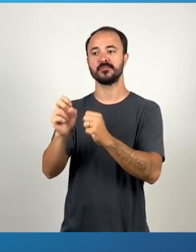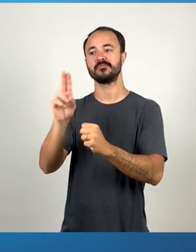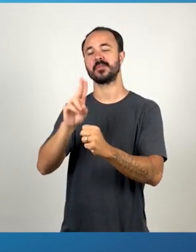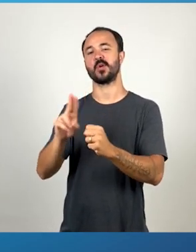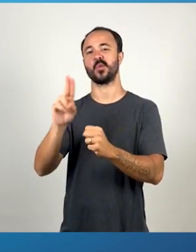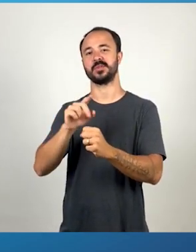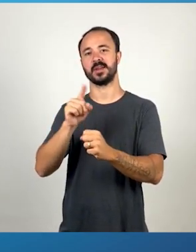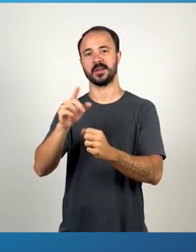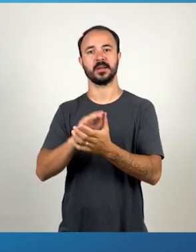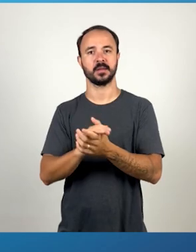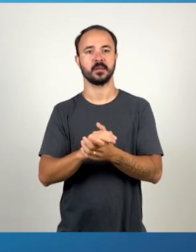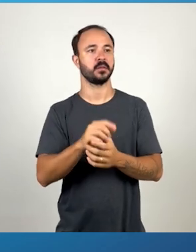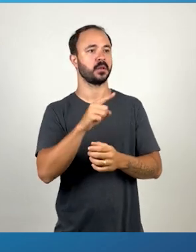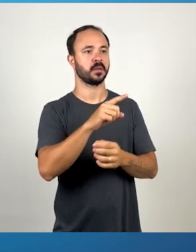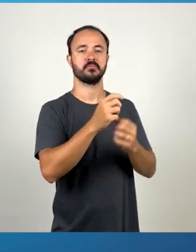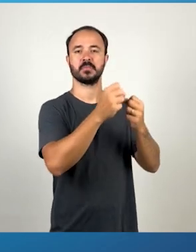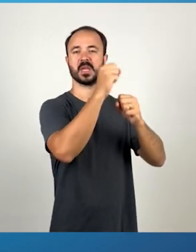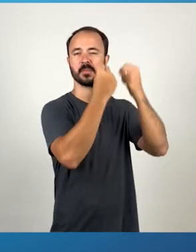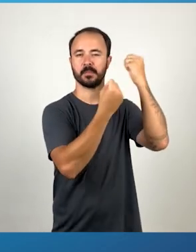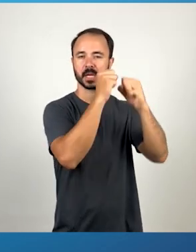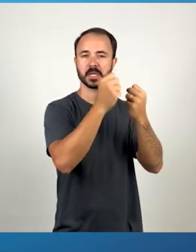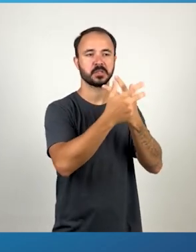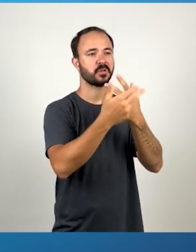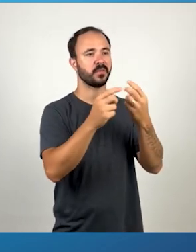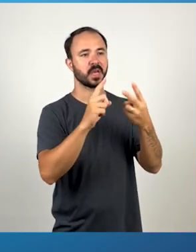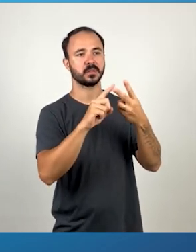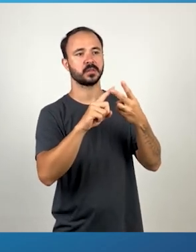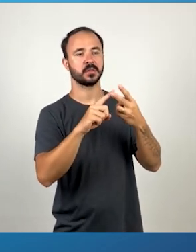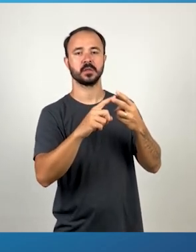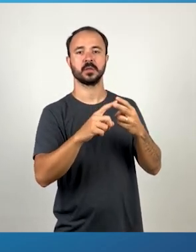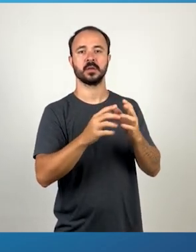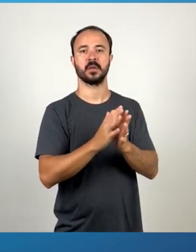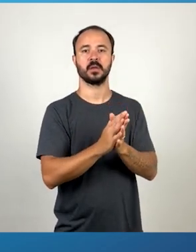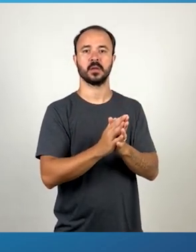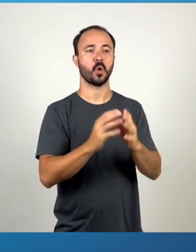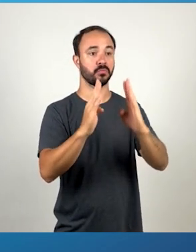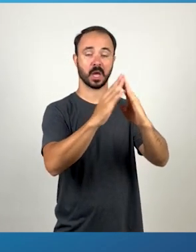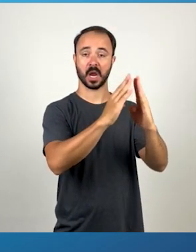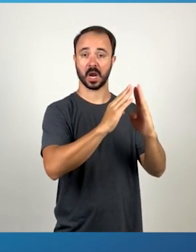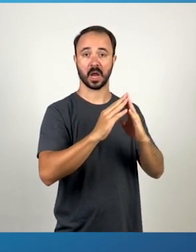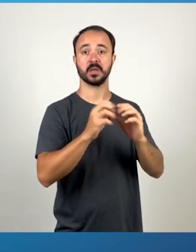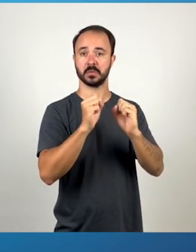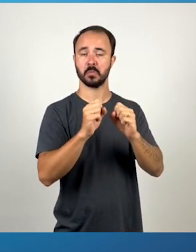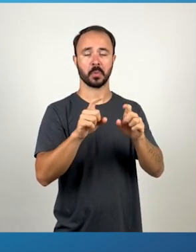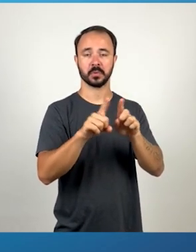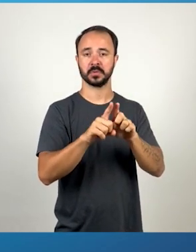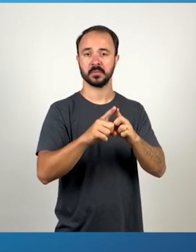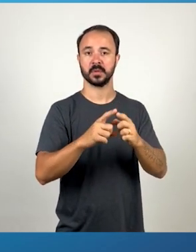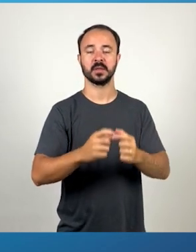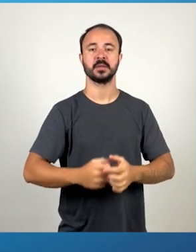e aquecedores. Então esses são os exemplos aí relacionados aos biocombustíveis.